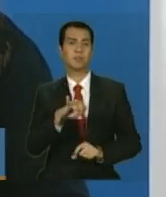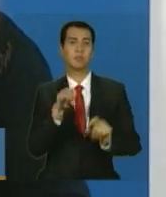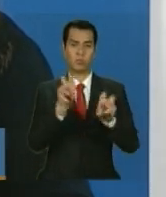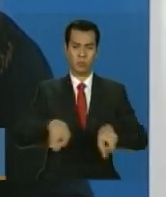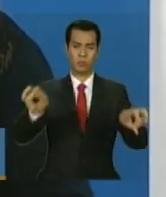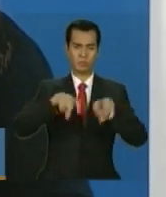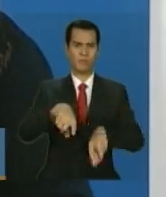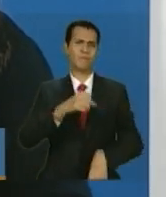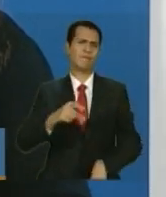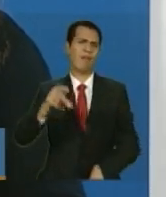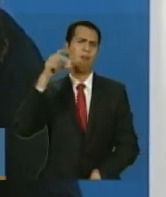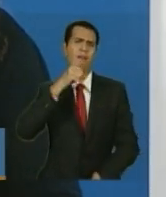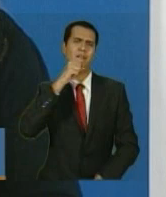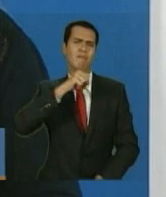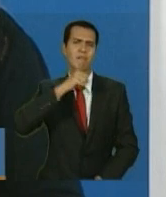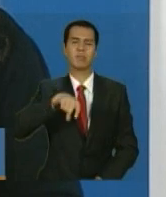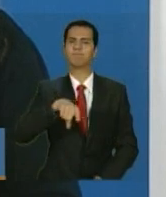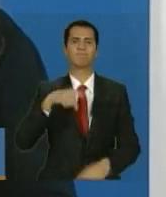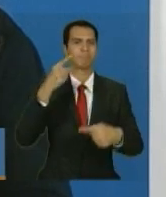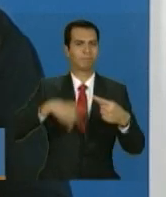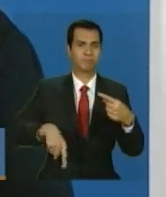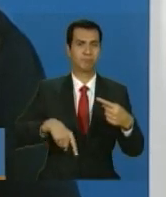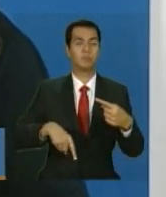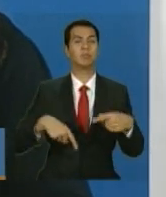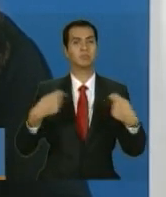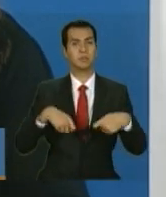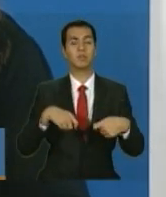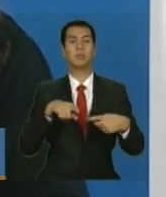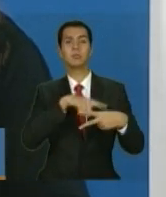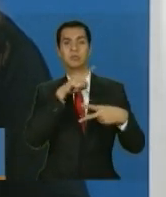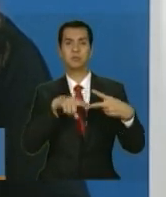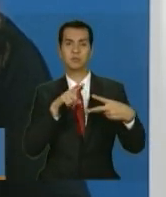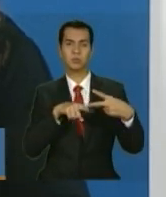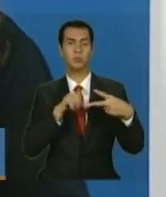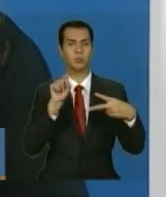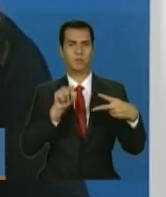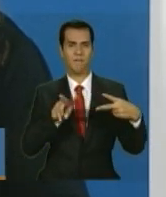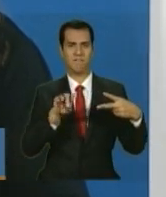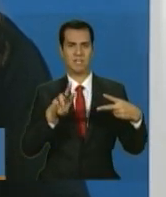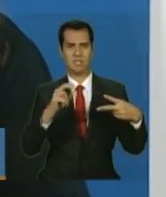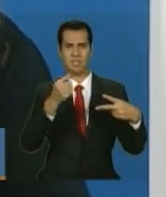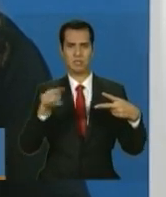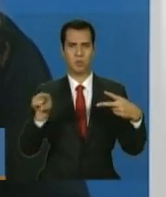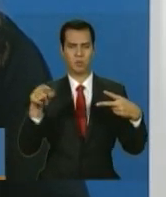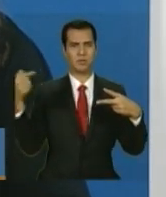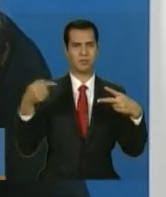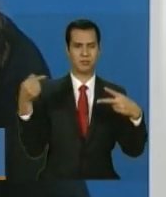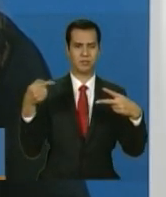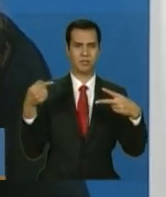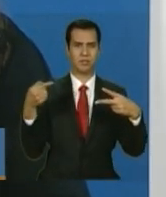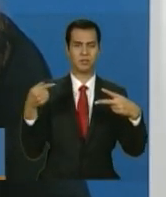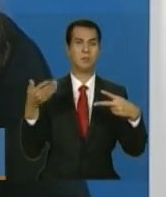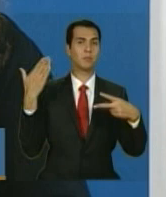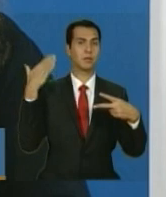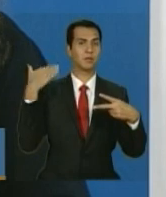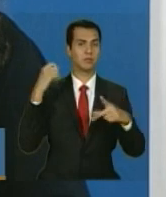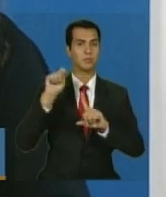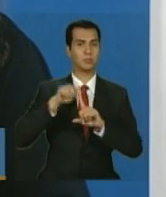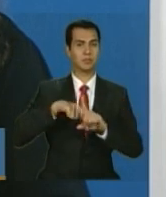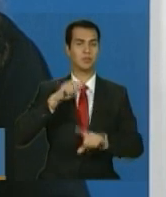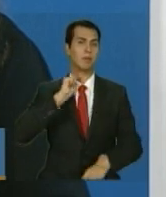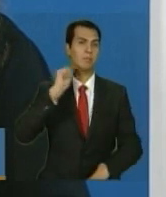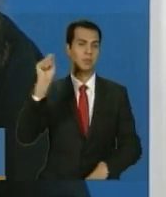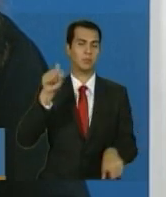dos equipamentos disponíveis. Bem, como eu dizia, este é um aspecto. Segundo aspecto, a versão 7 ela apresentou nos meses de abril e maio muita